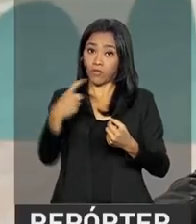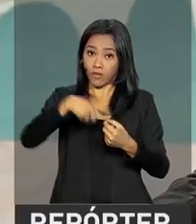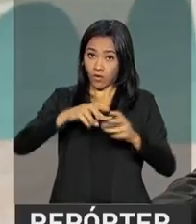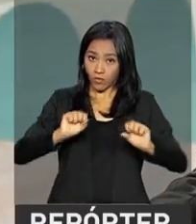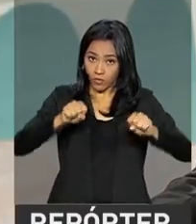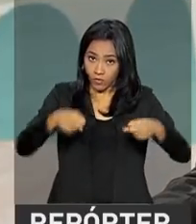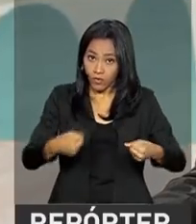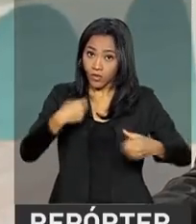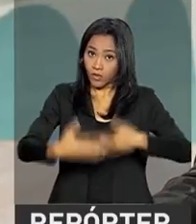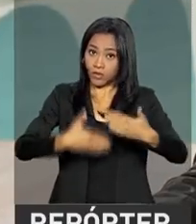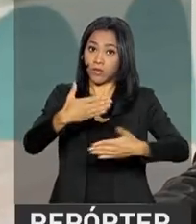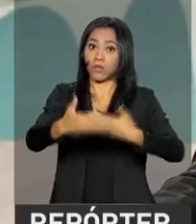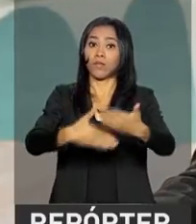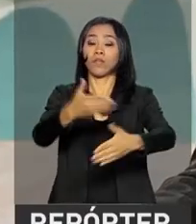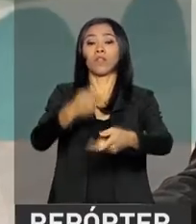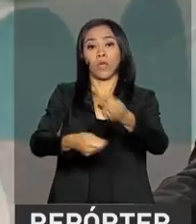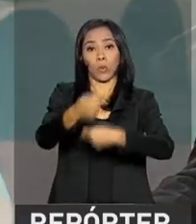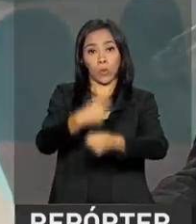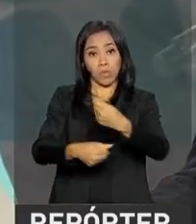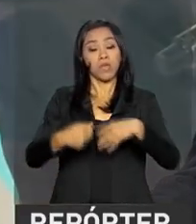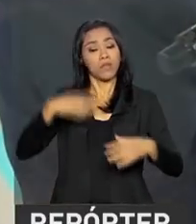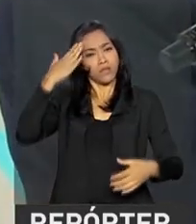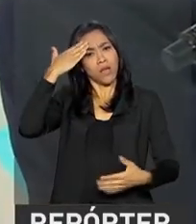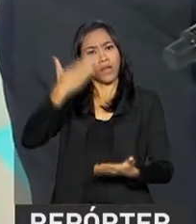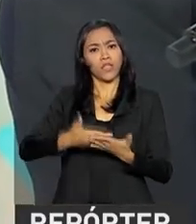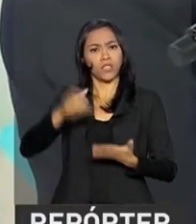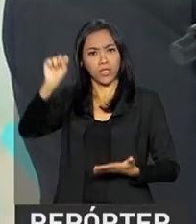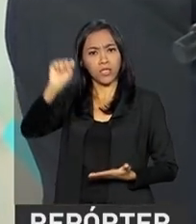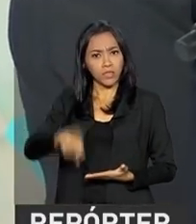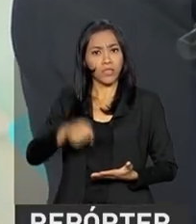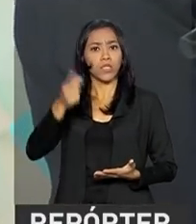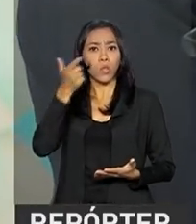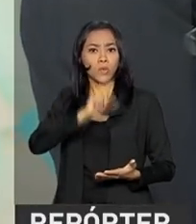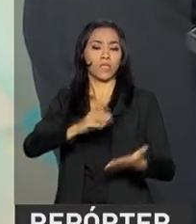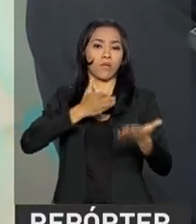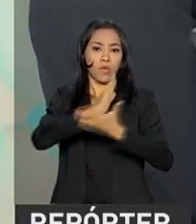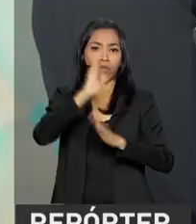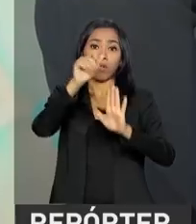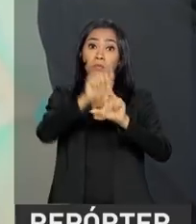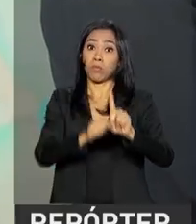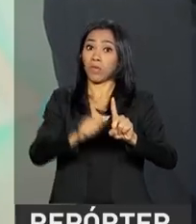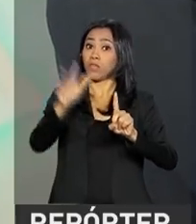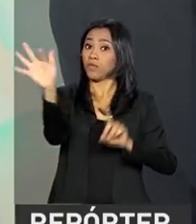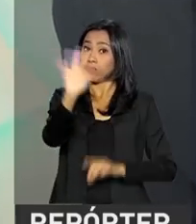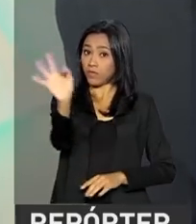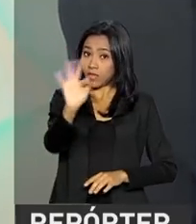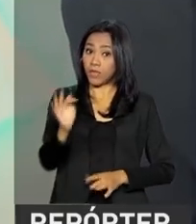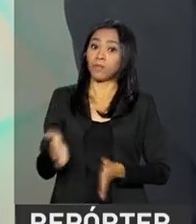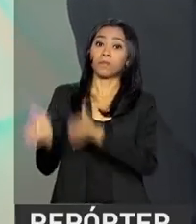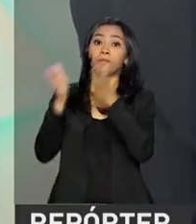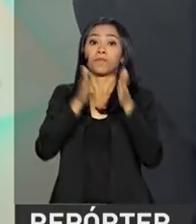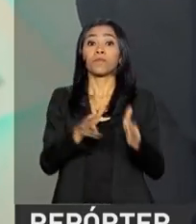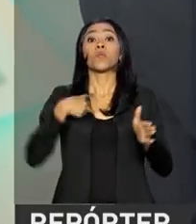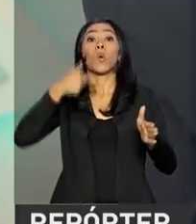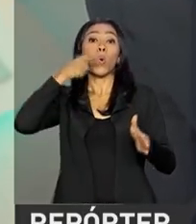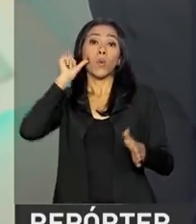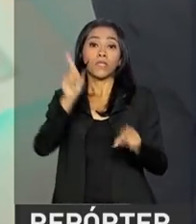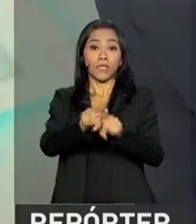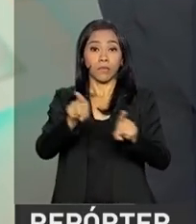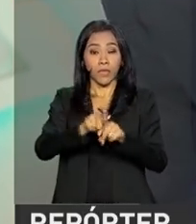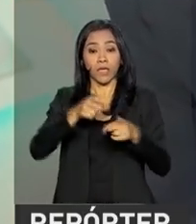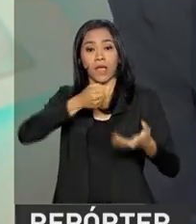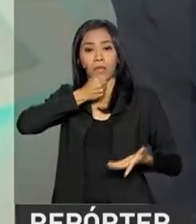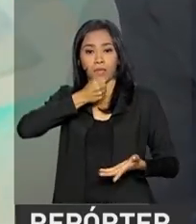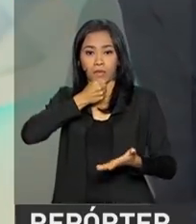que acredita sim que a reforma possa ser aprovada ainda em fevereiro e ontem foi ao ar a entrevista que o presidente concedeu